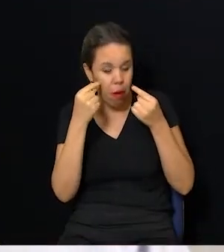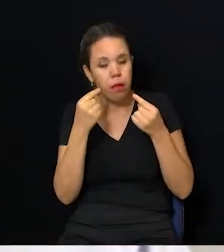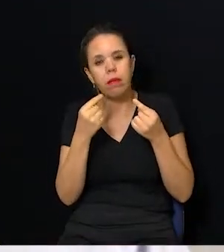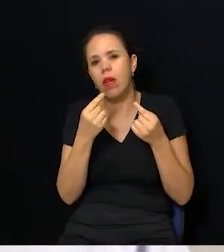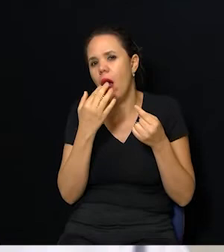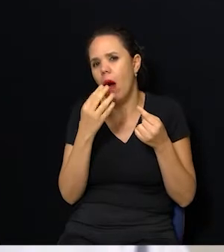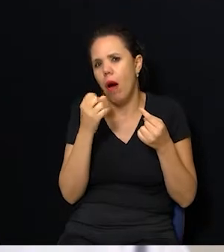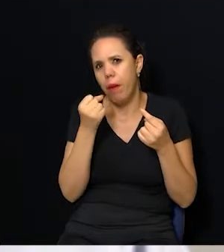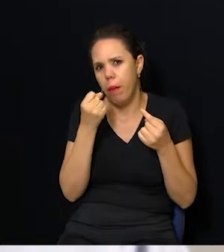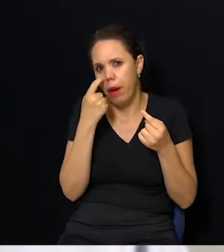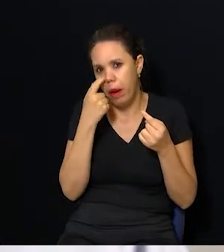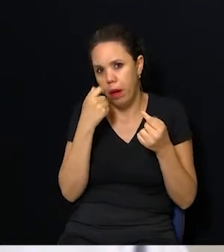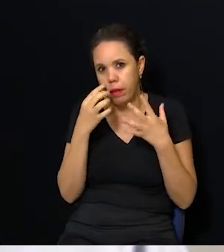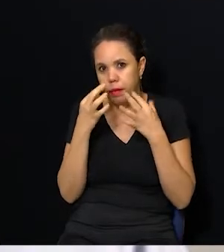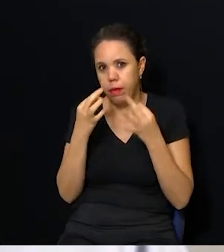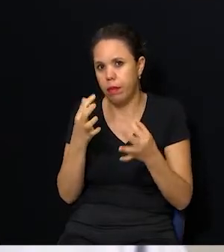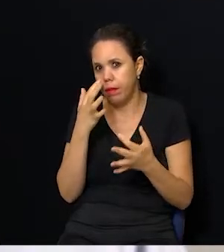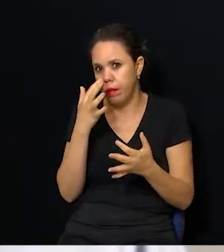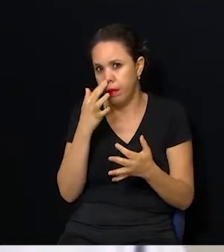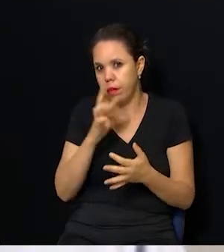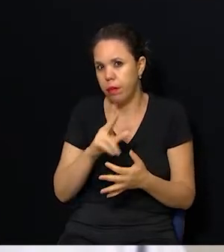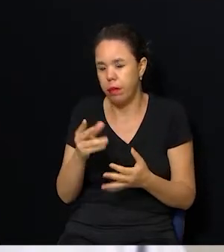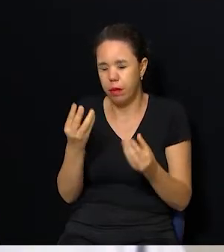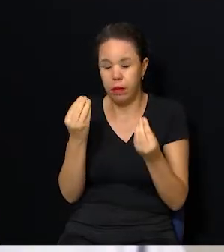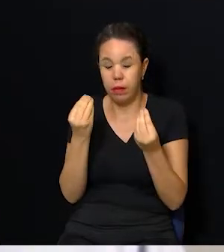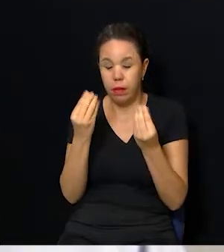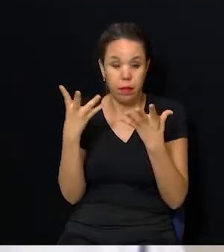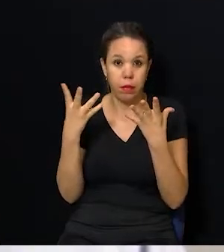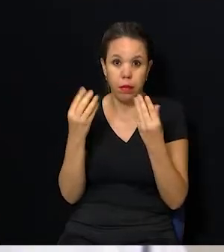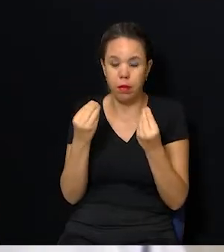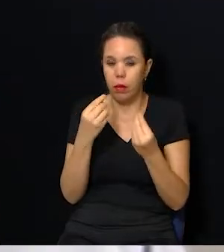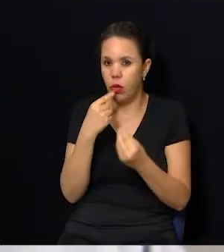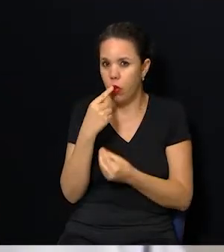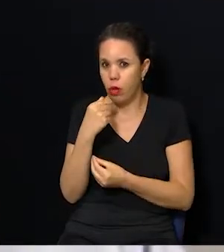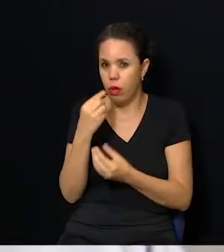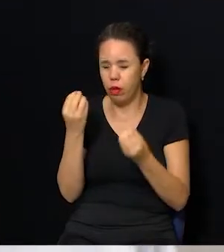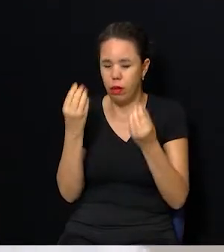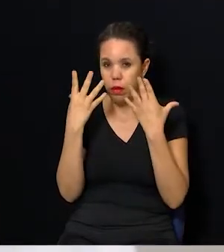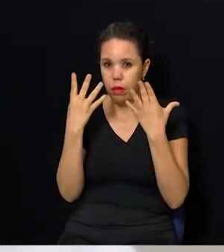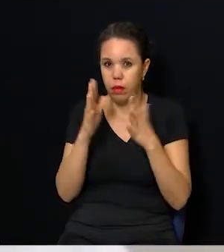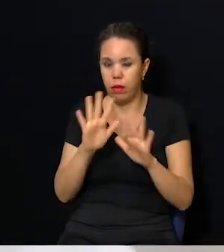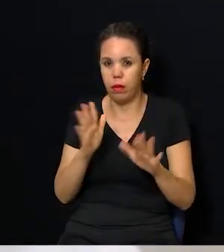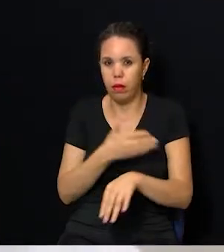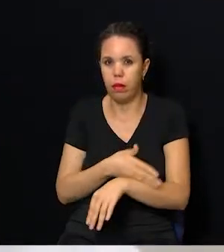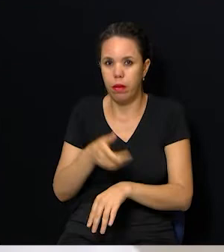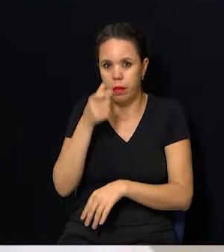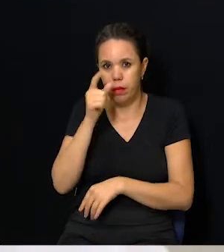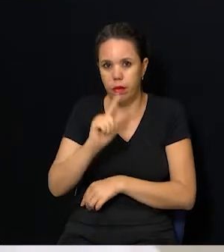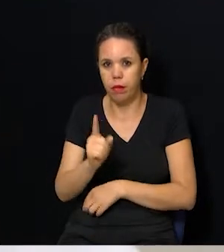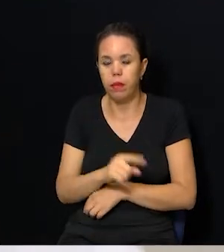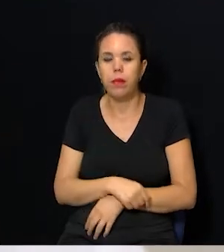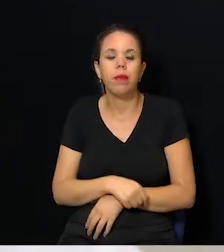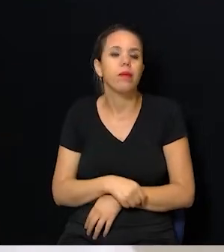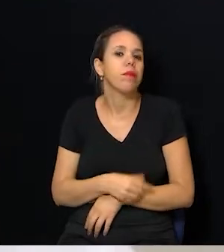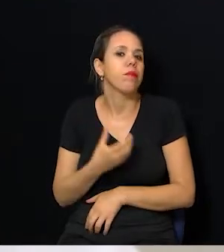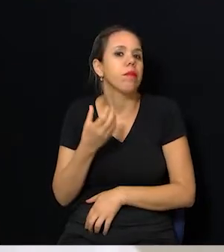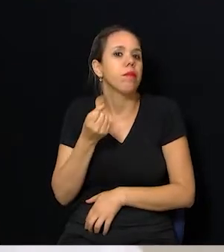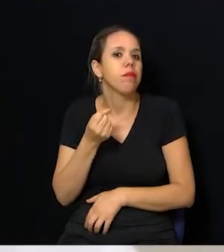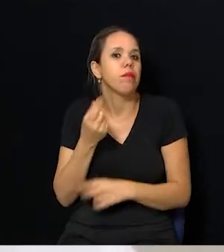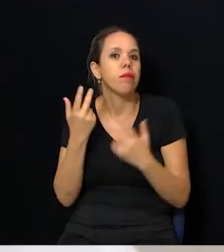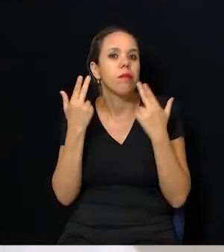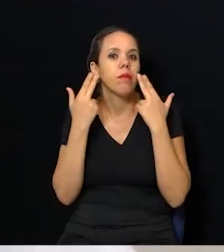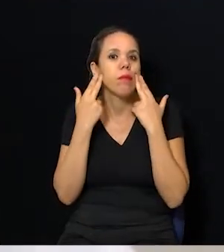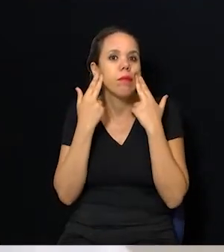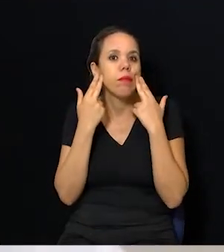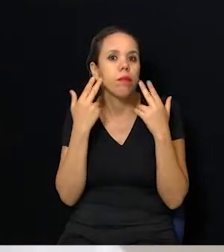Essa cor branca, ela chama atenção porque não é aquele flash, não é o olho vermelho do flash que está todo mundo acostumado a ver. É branco, tá?